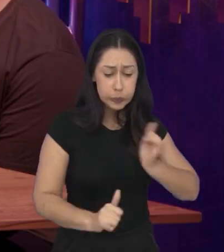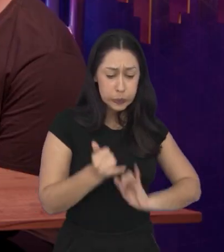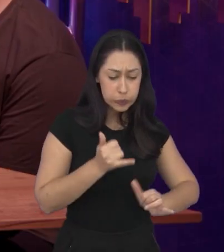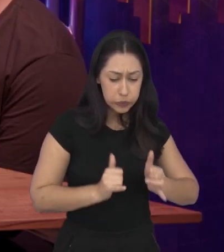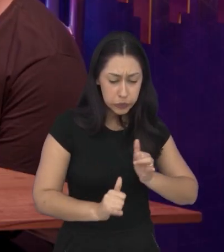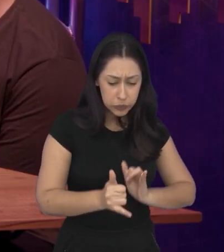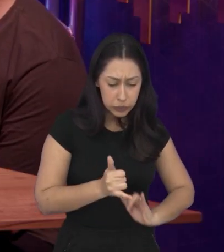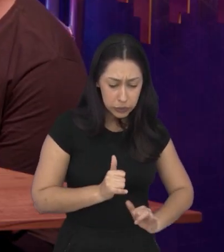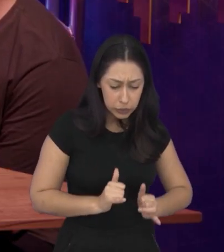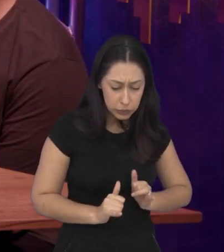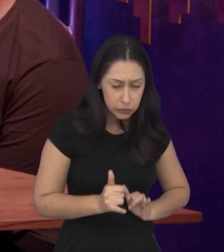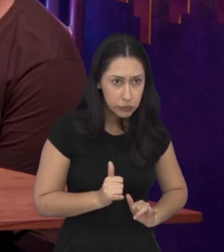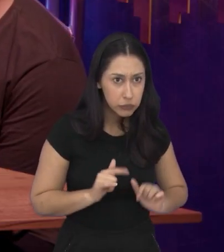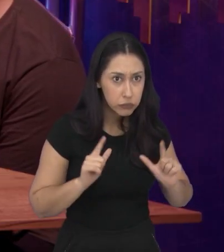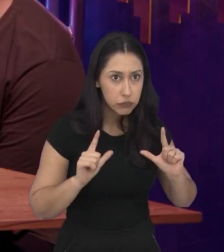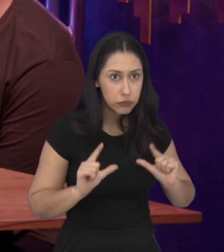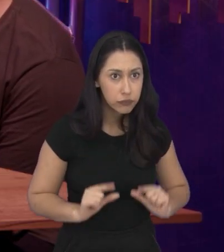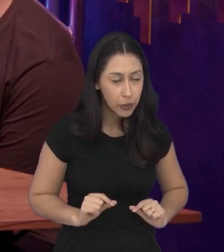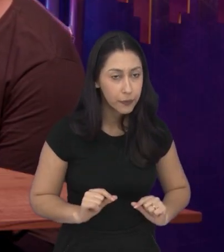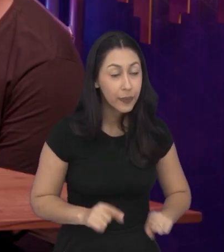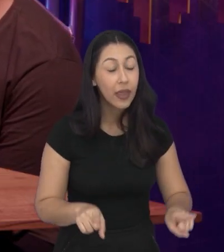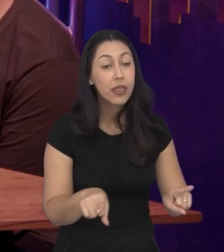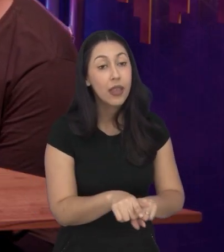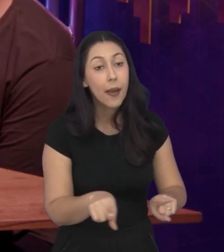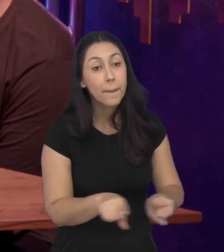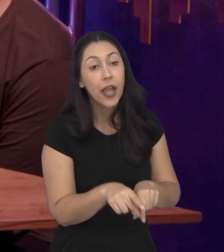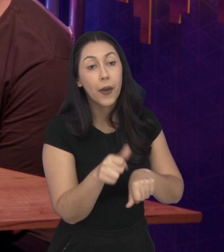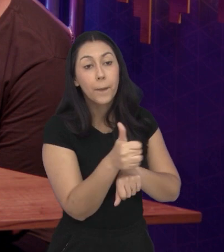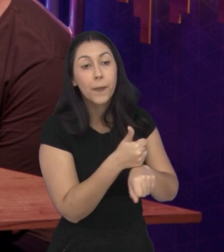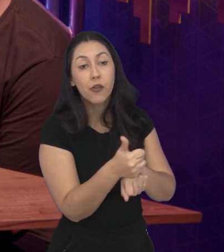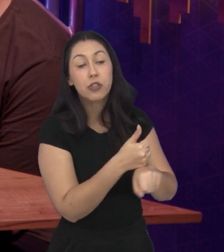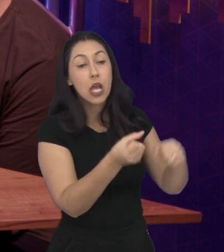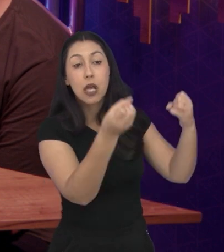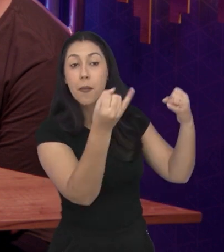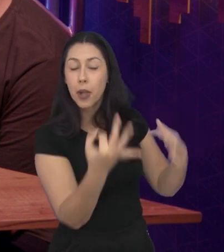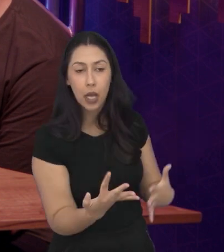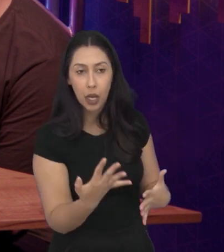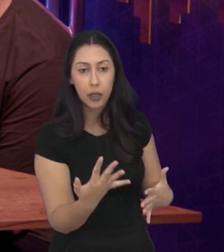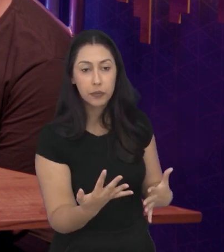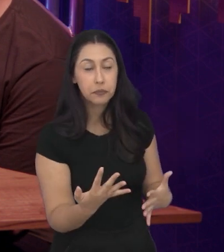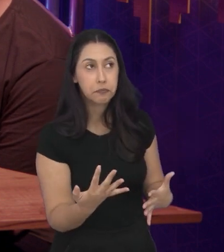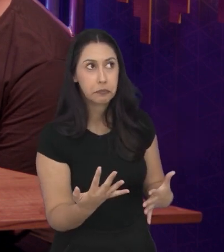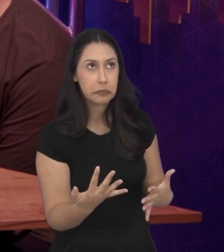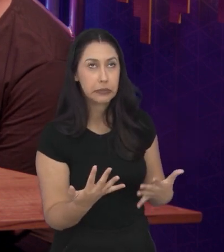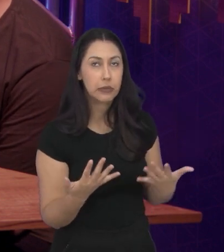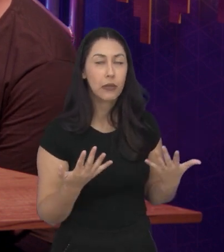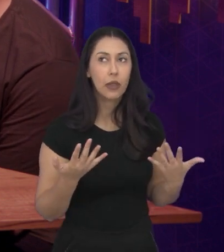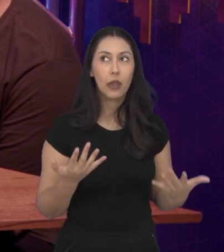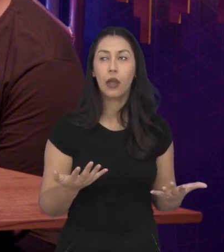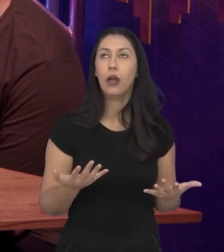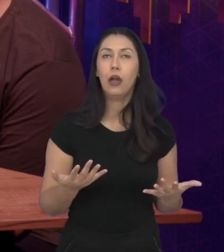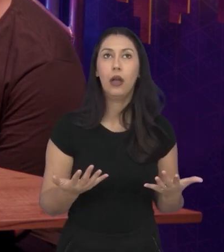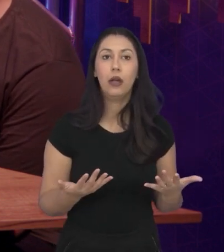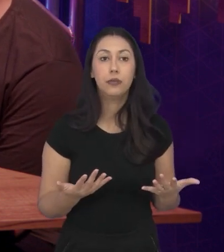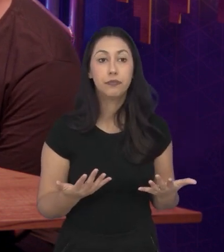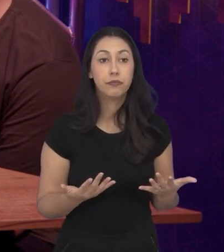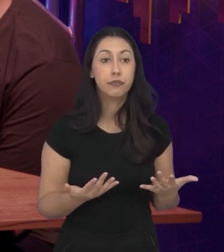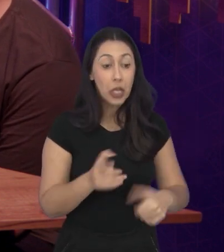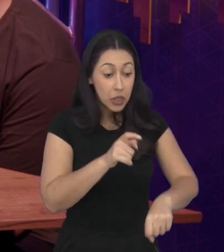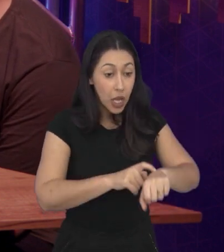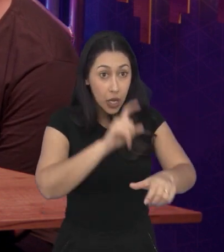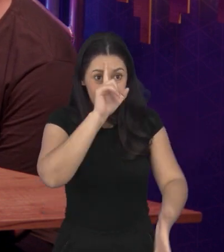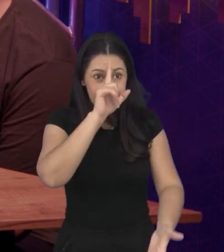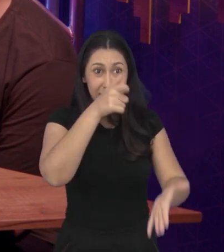E, em contrapartida, nessa mesma matéria, João, os especialistas aí já aproveitam e falam, se para